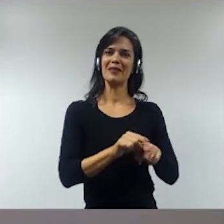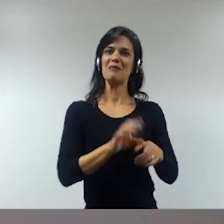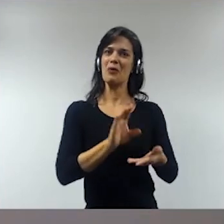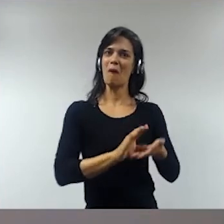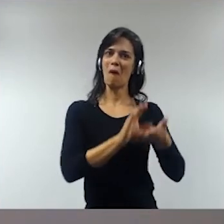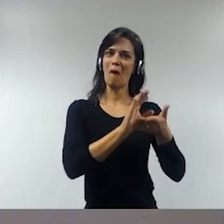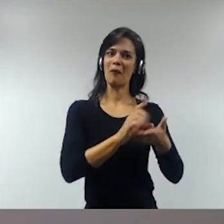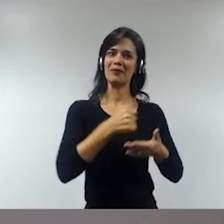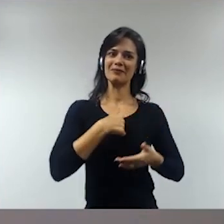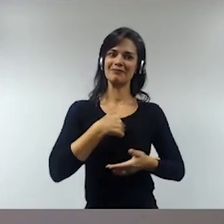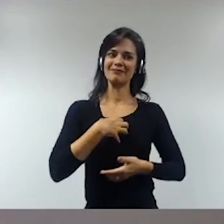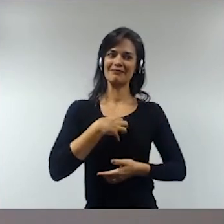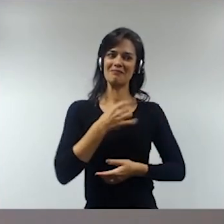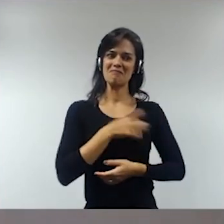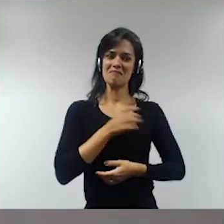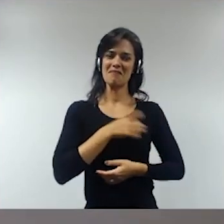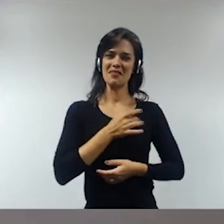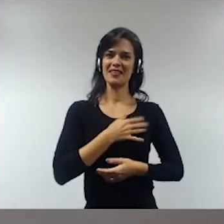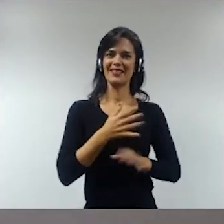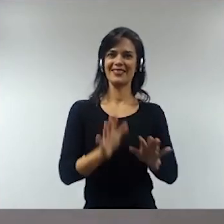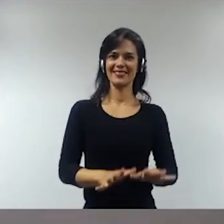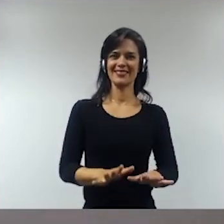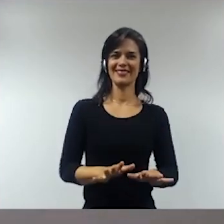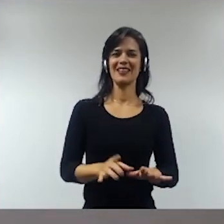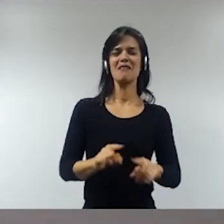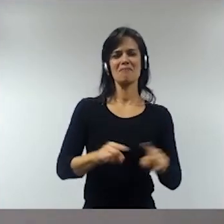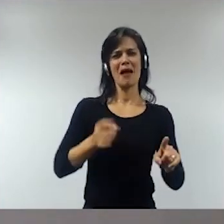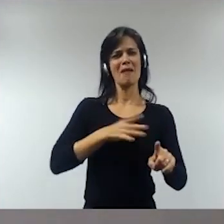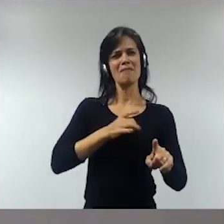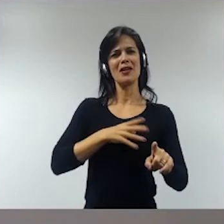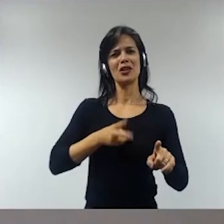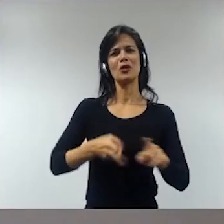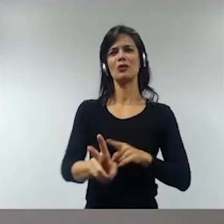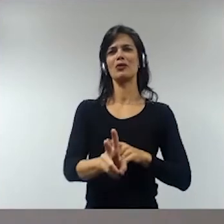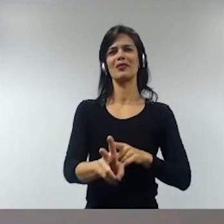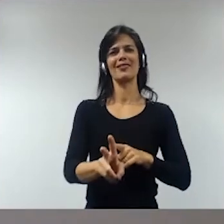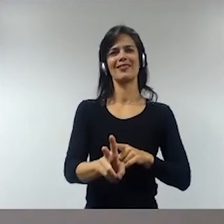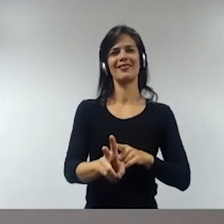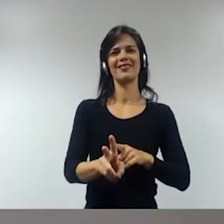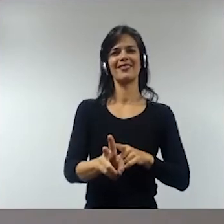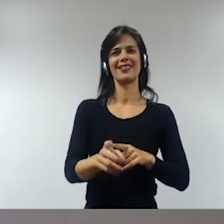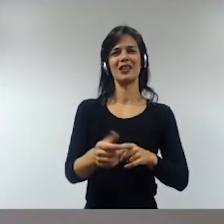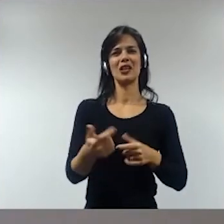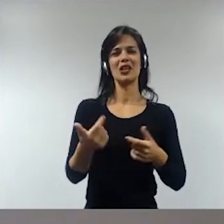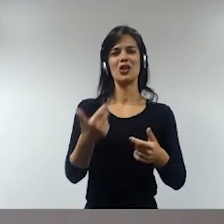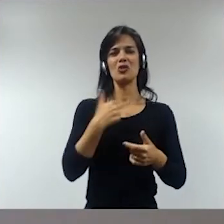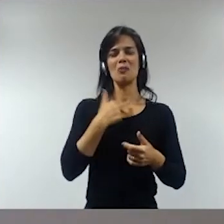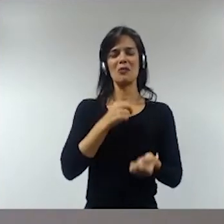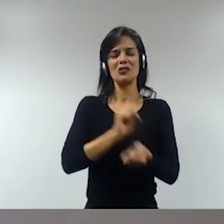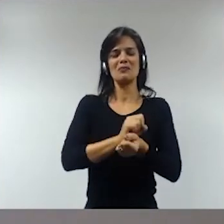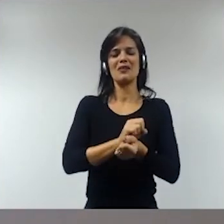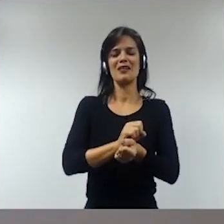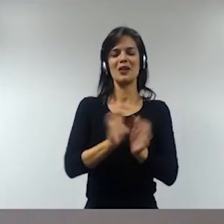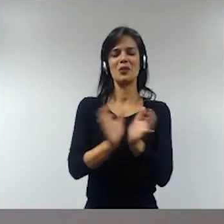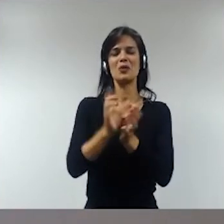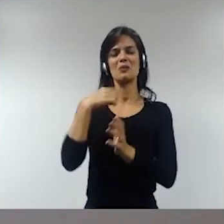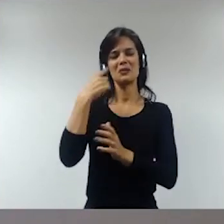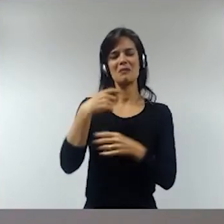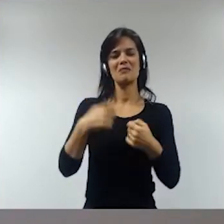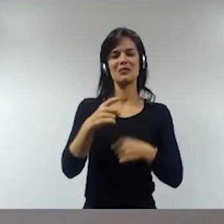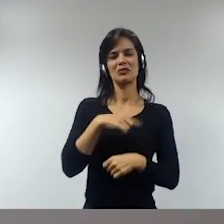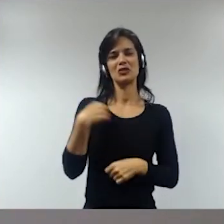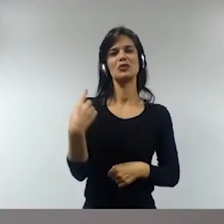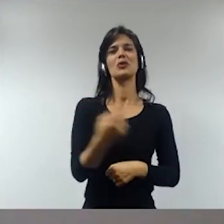gente fica com medo, né? Mas com medo mesmo nós vamos, porque não dá para recuar, porque a advocacia precisa de nós, precisa